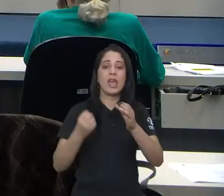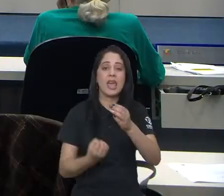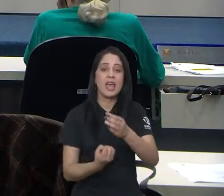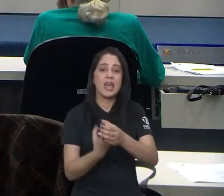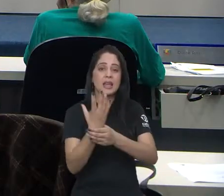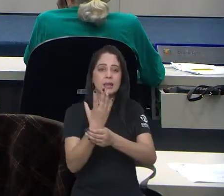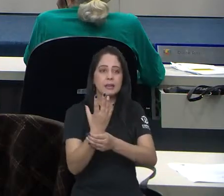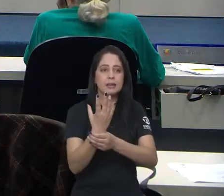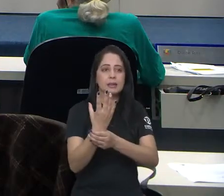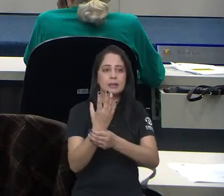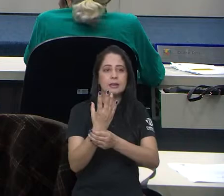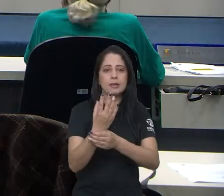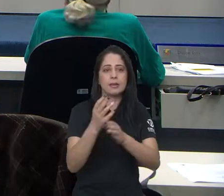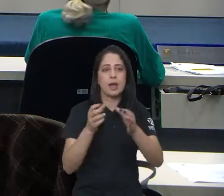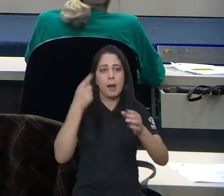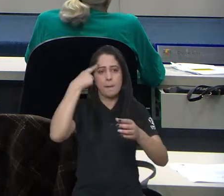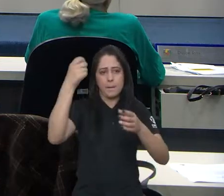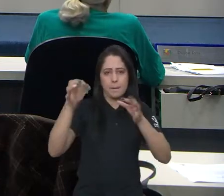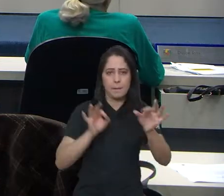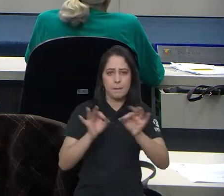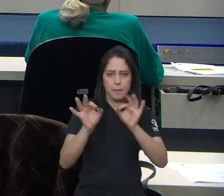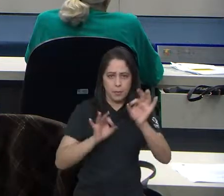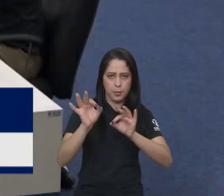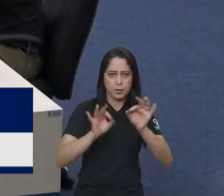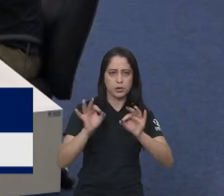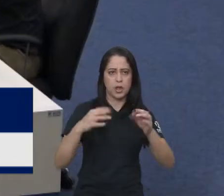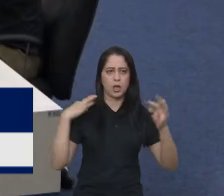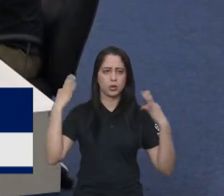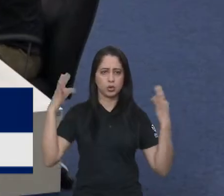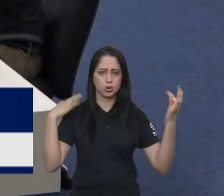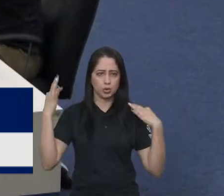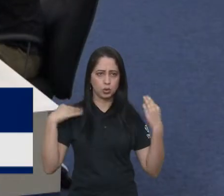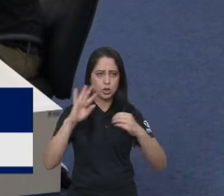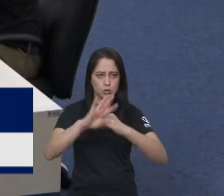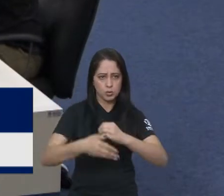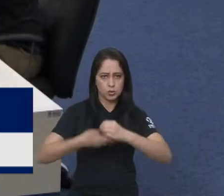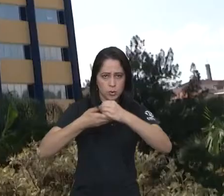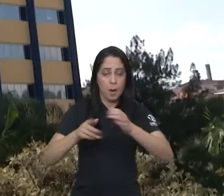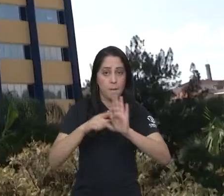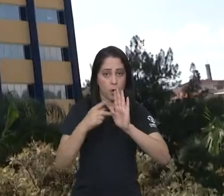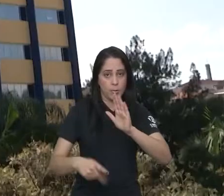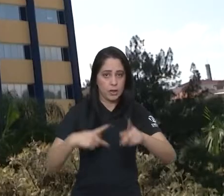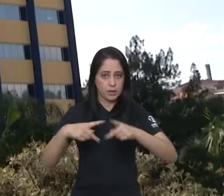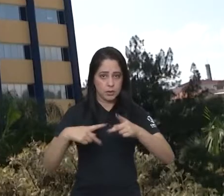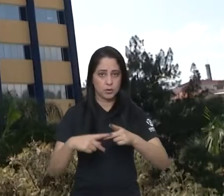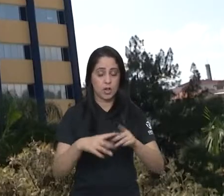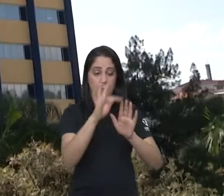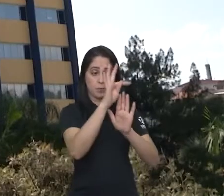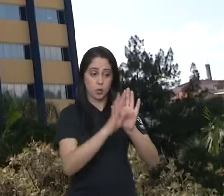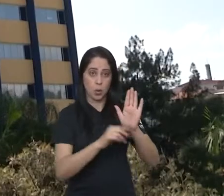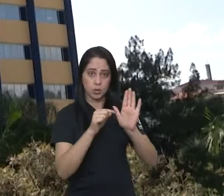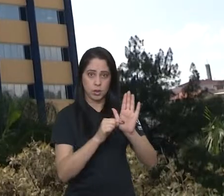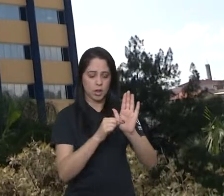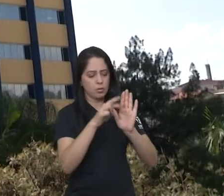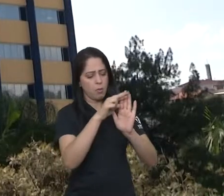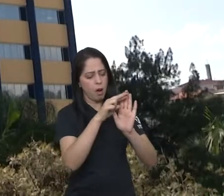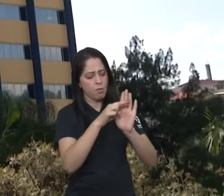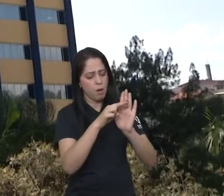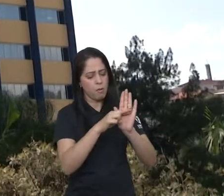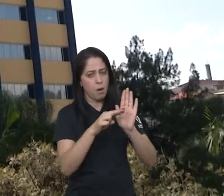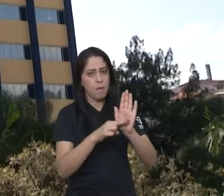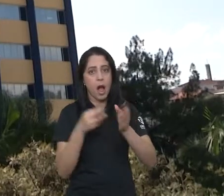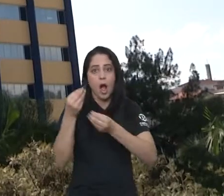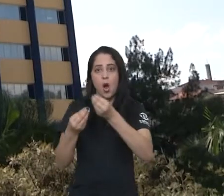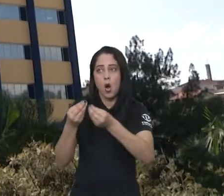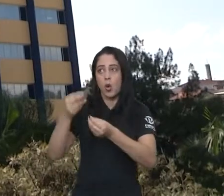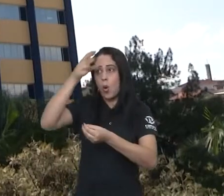que institui o Plano Diretor de Turismo Sustentável em São José dos Campos. O texto define as atribuições da